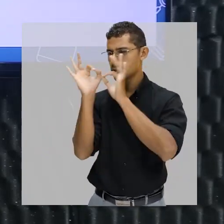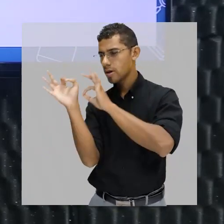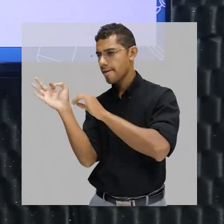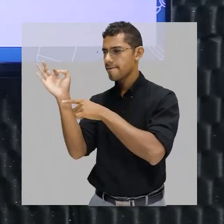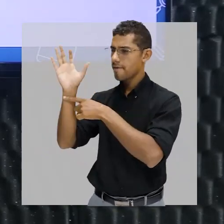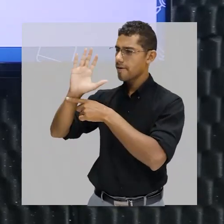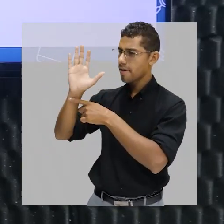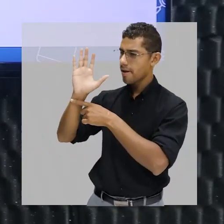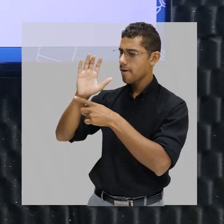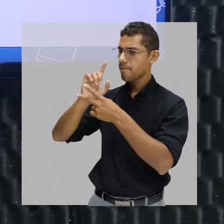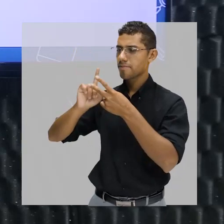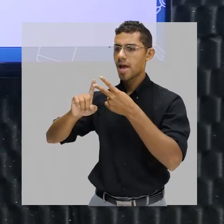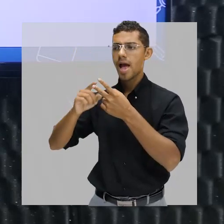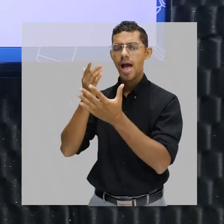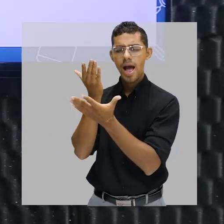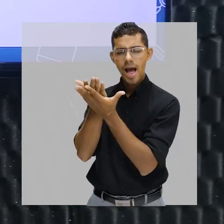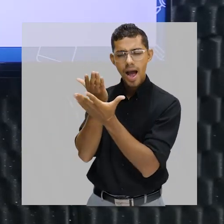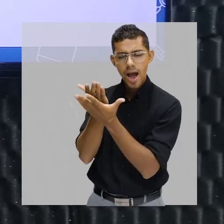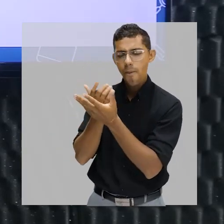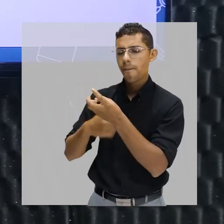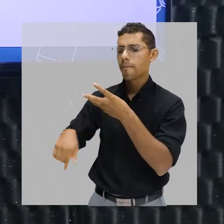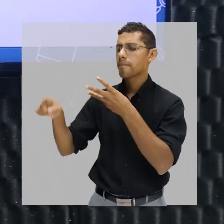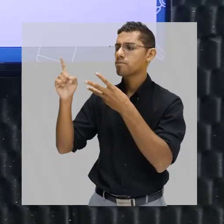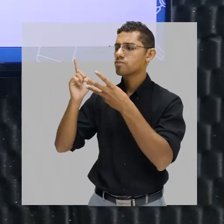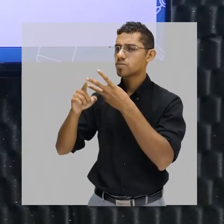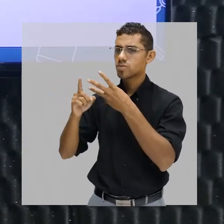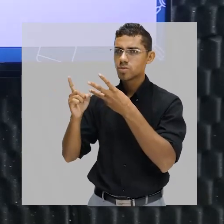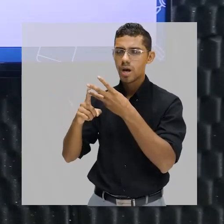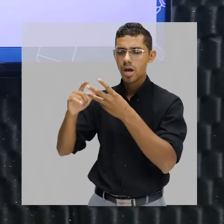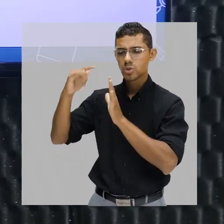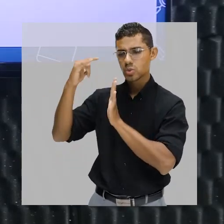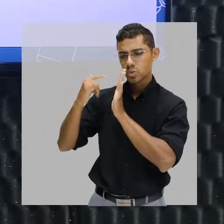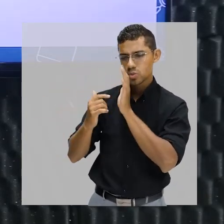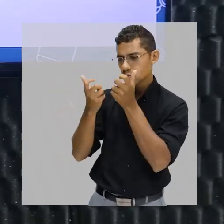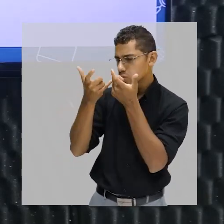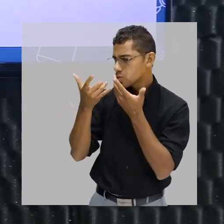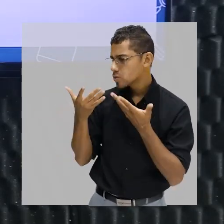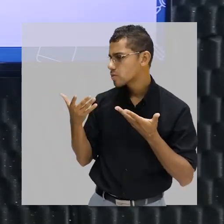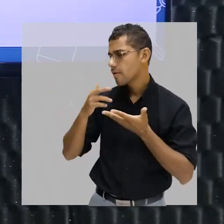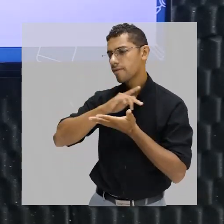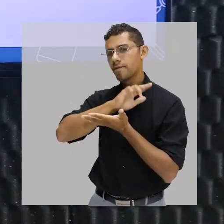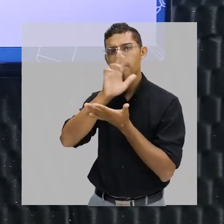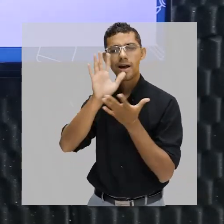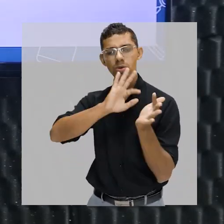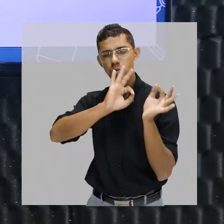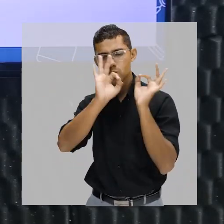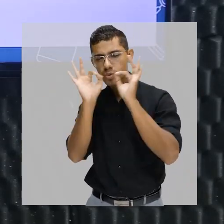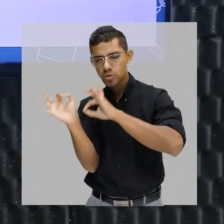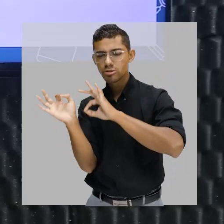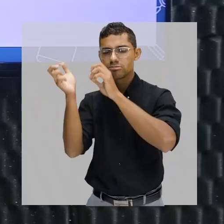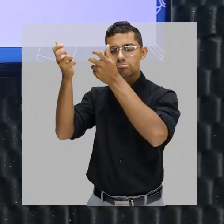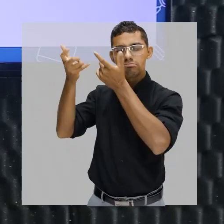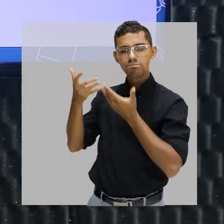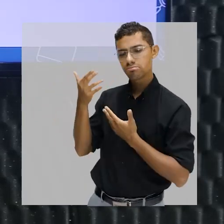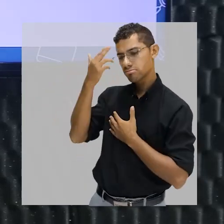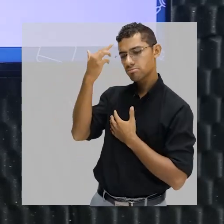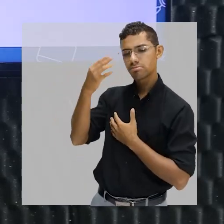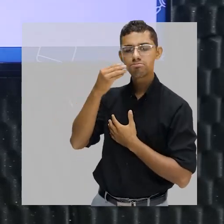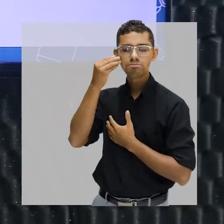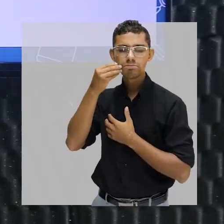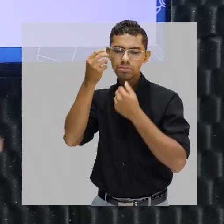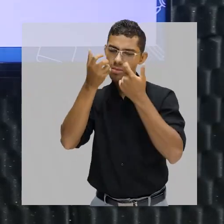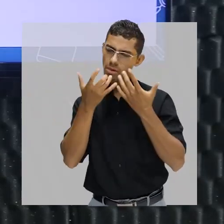filmes, assistir eh, documentários, tem uma série de situações que